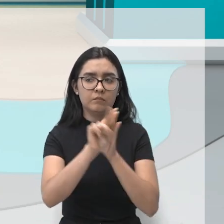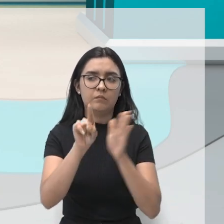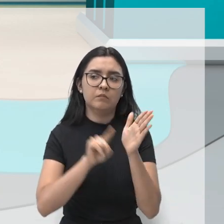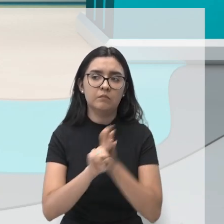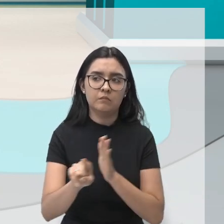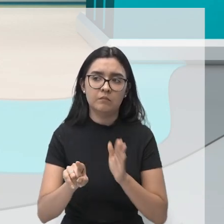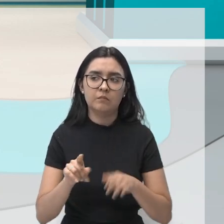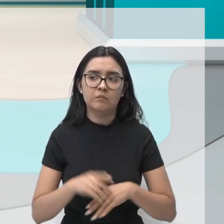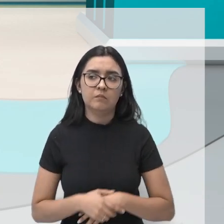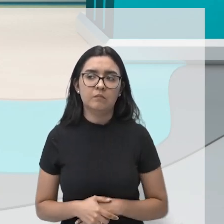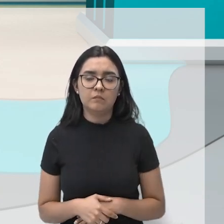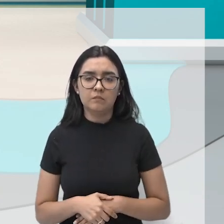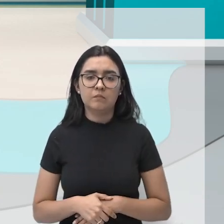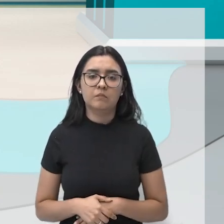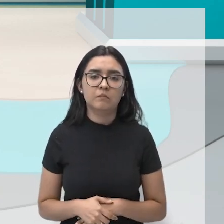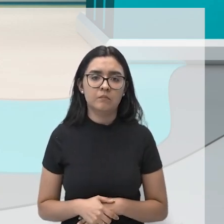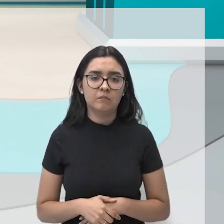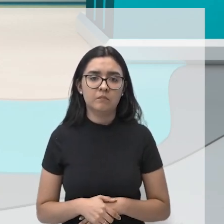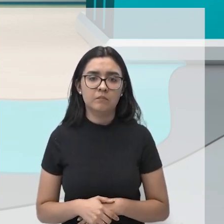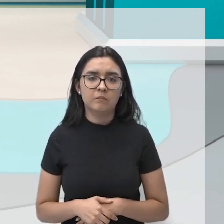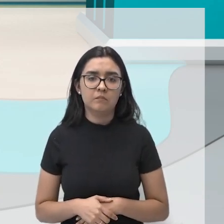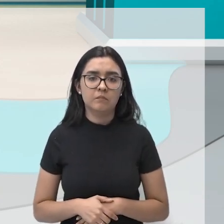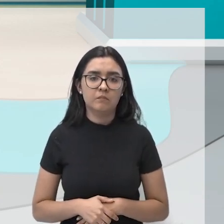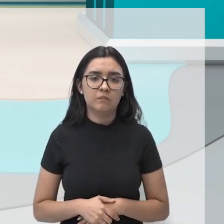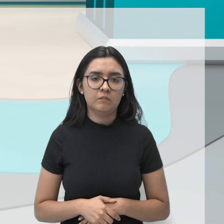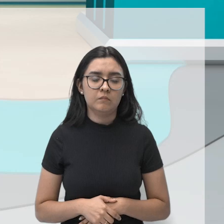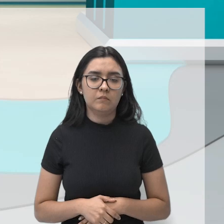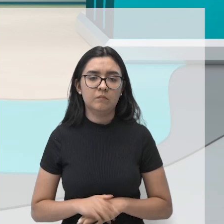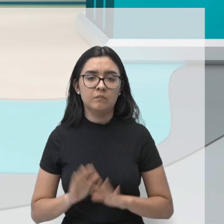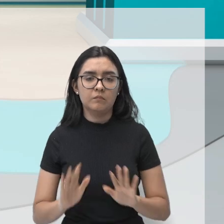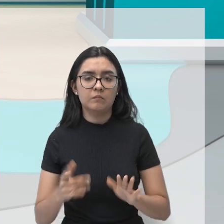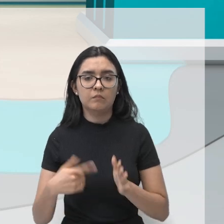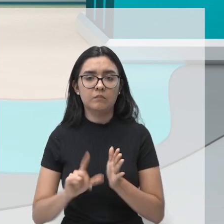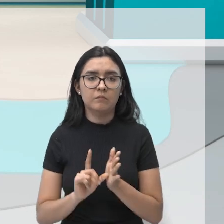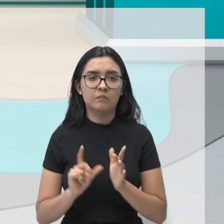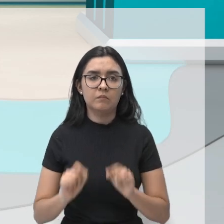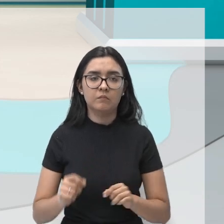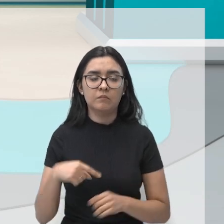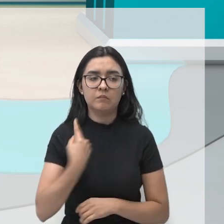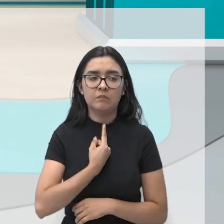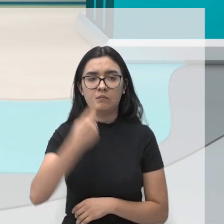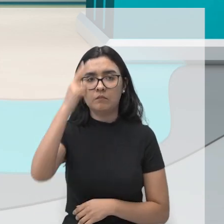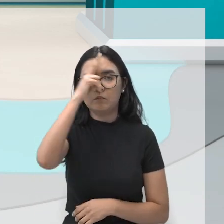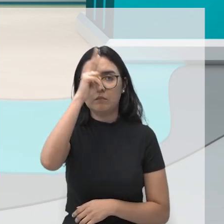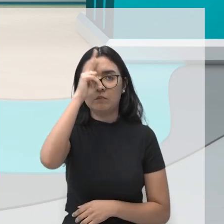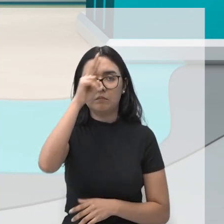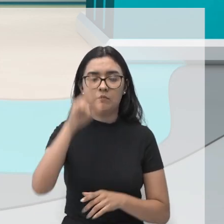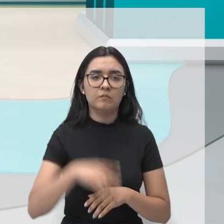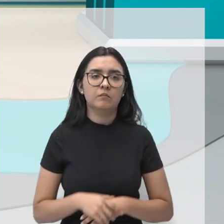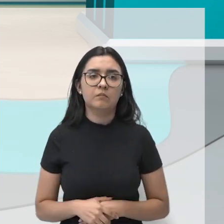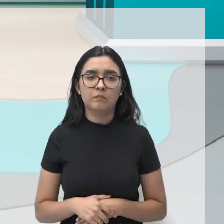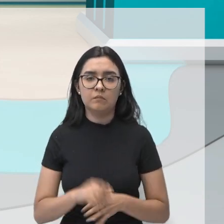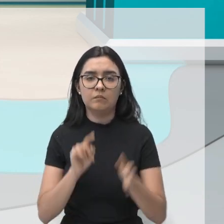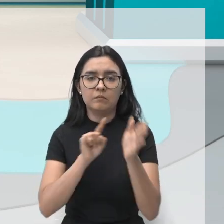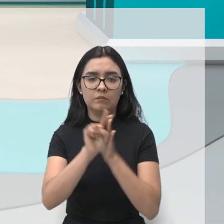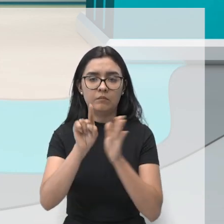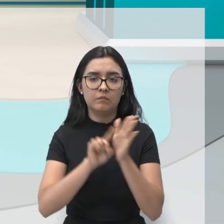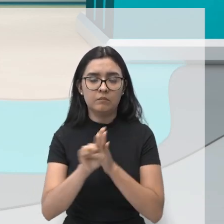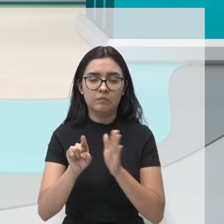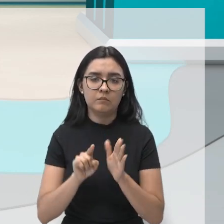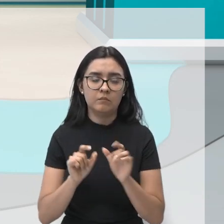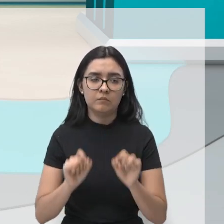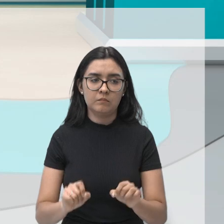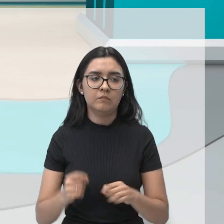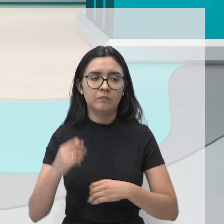algumas perguntas, inclusive, aí sobre profissões, tá certo? Mas antes, olha só, é bom a gente lembrar que essas profissões que a